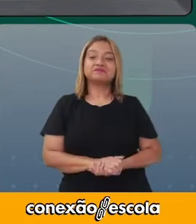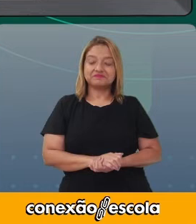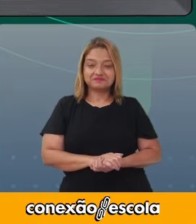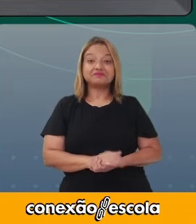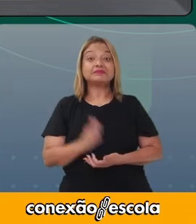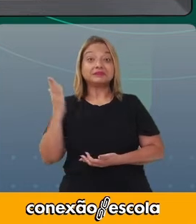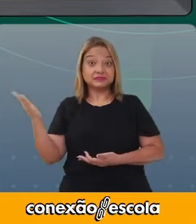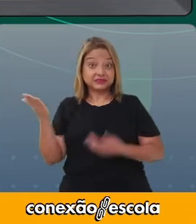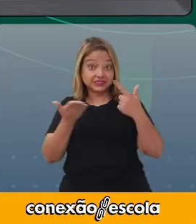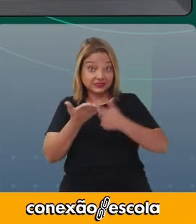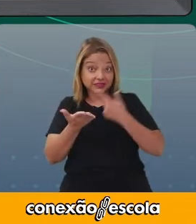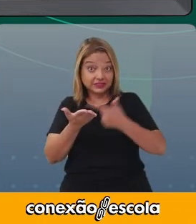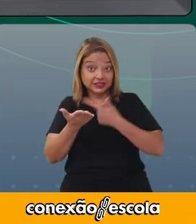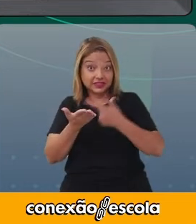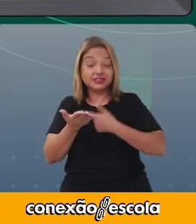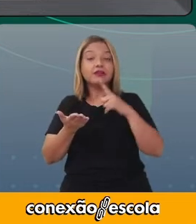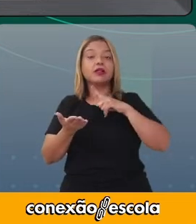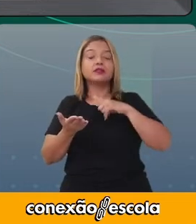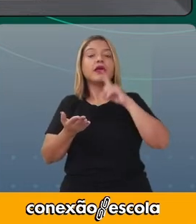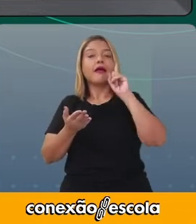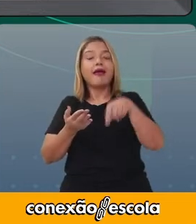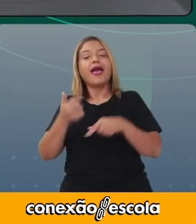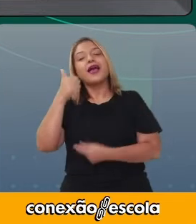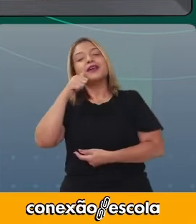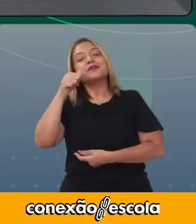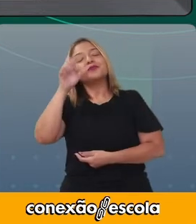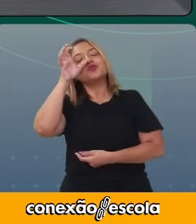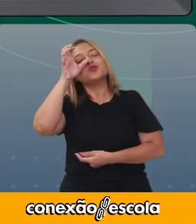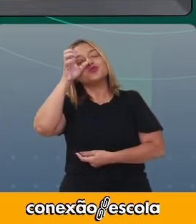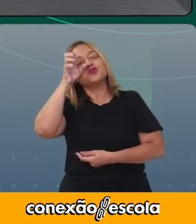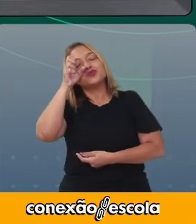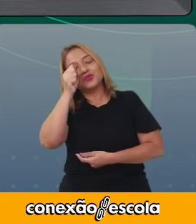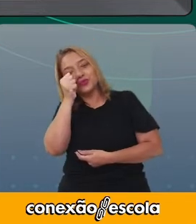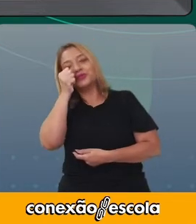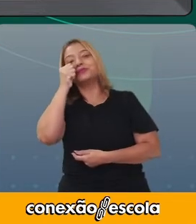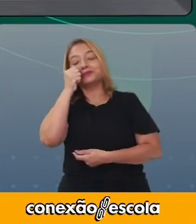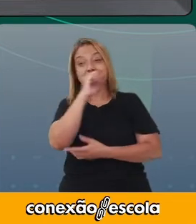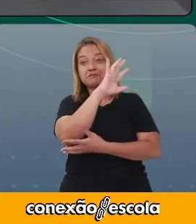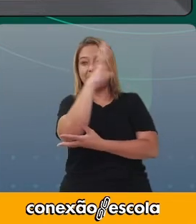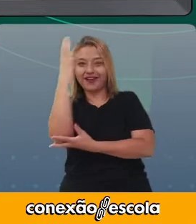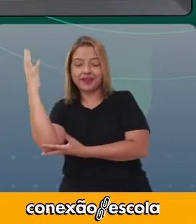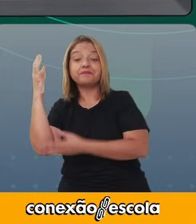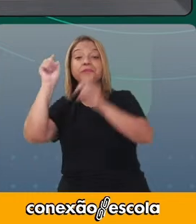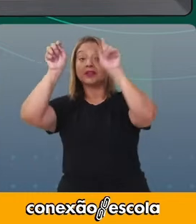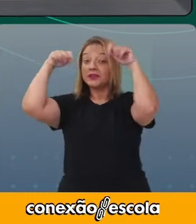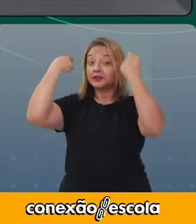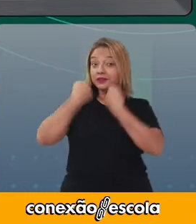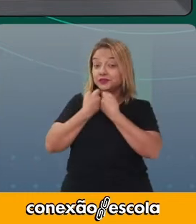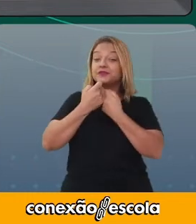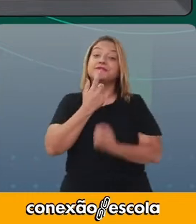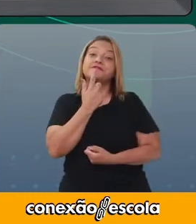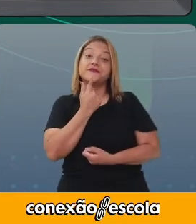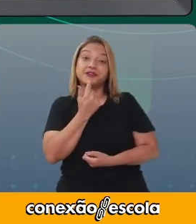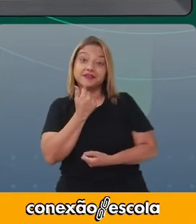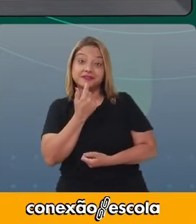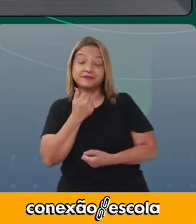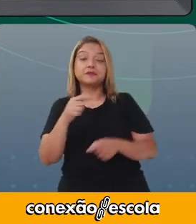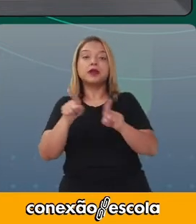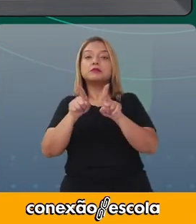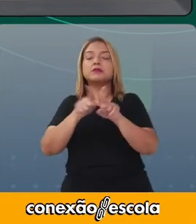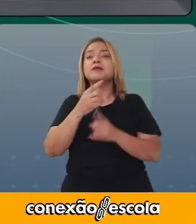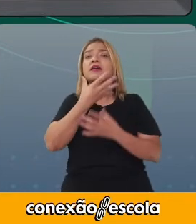livro nós temos A Bela Adormecida no Bosque, Chapeuzinho Vermelho, O